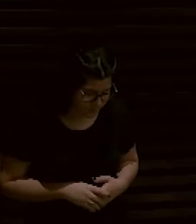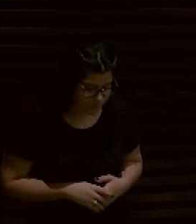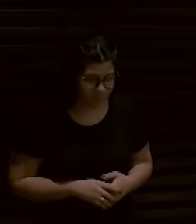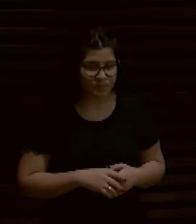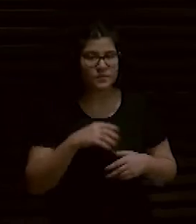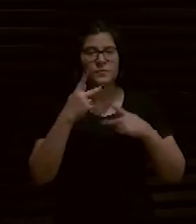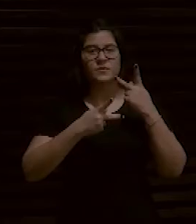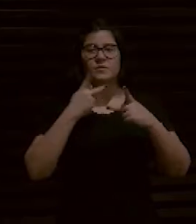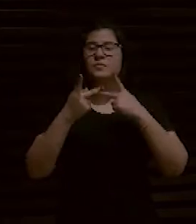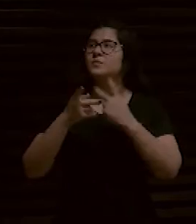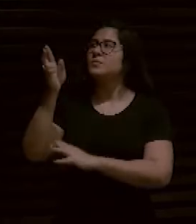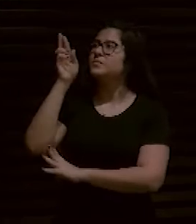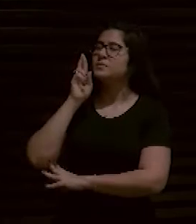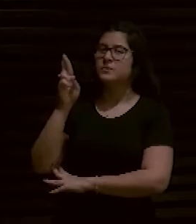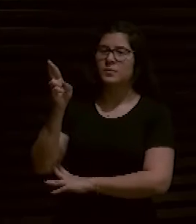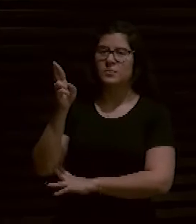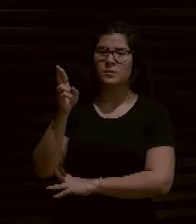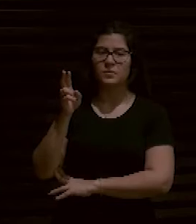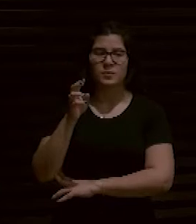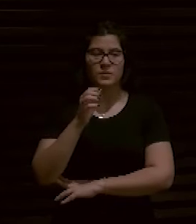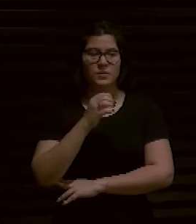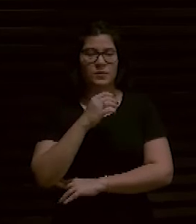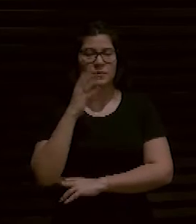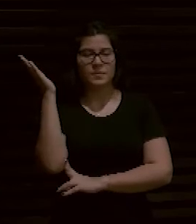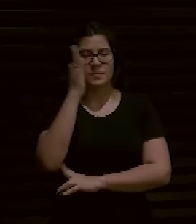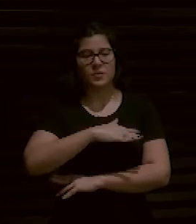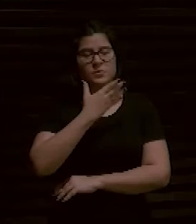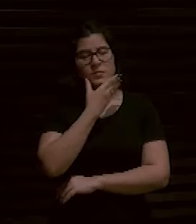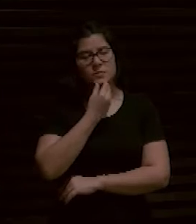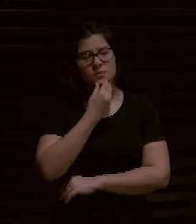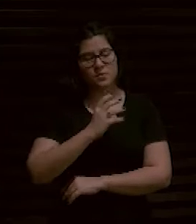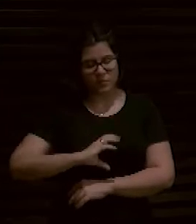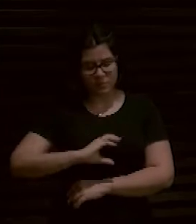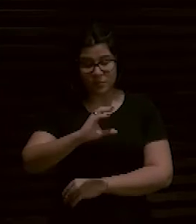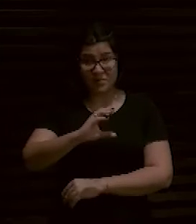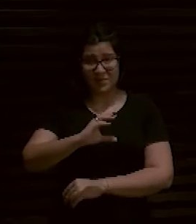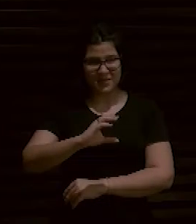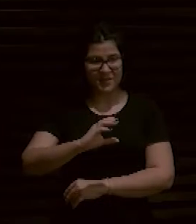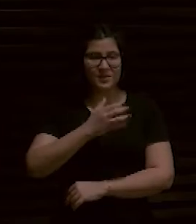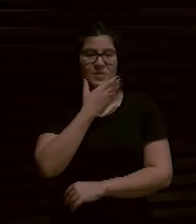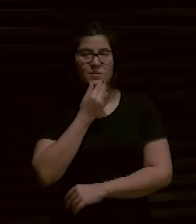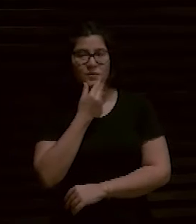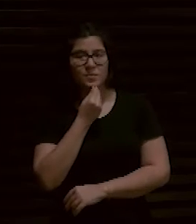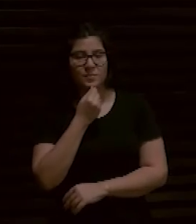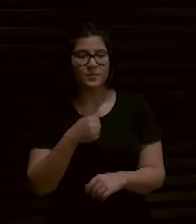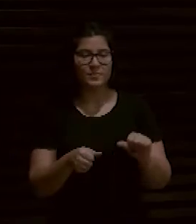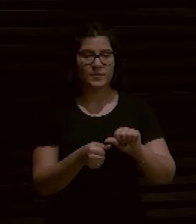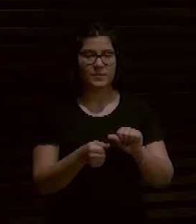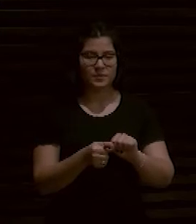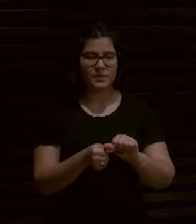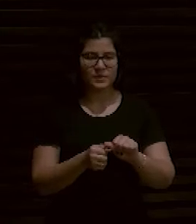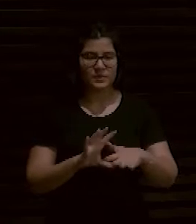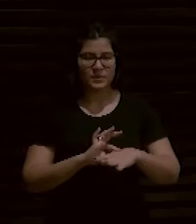Assim diz o Senhor: maldito o homem que confia no homem. Faz da carne mortal